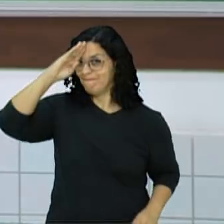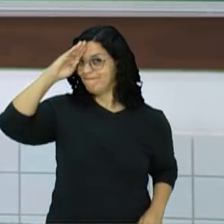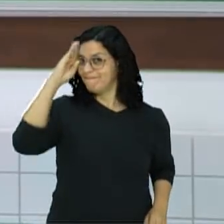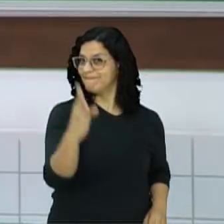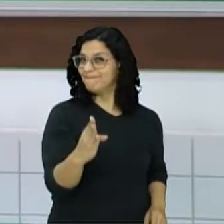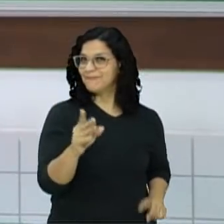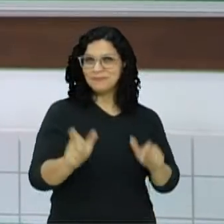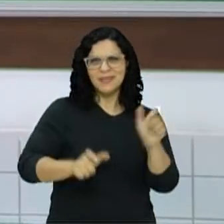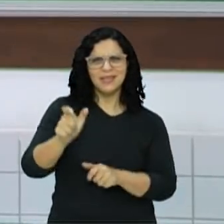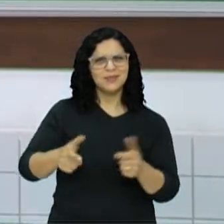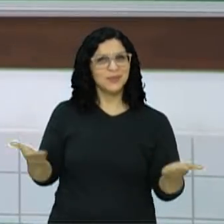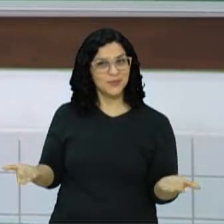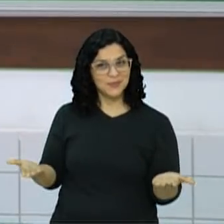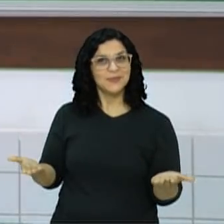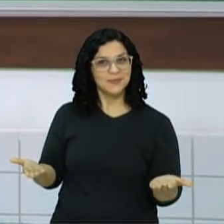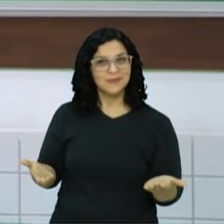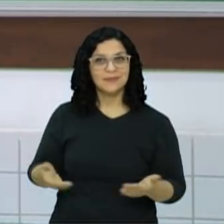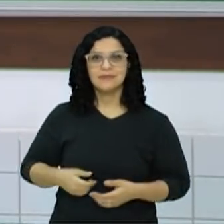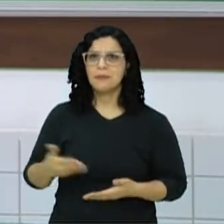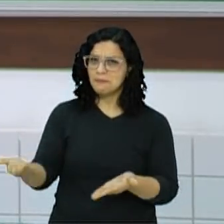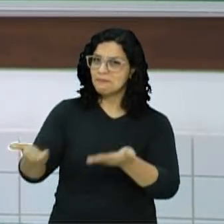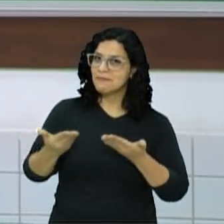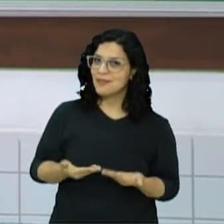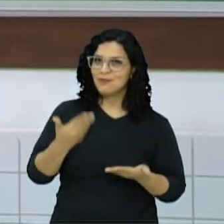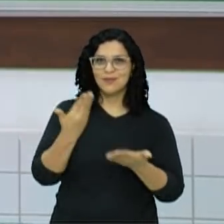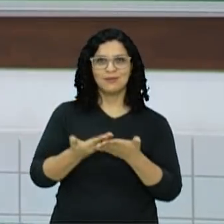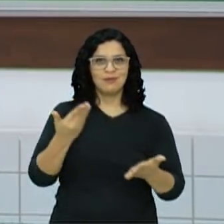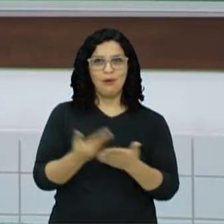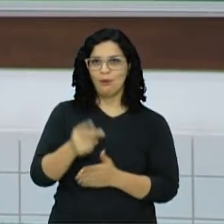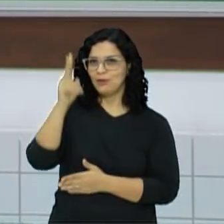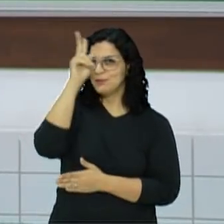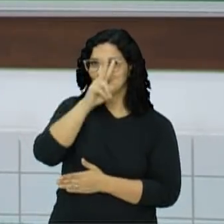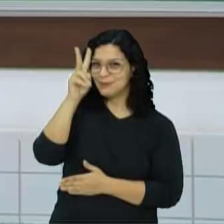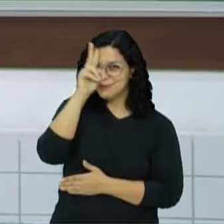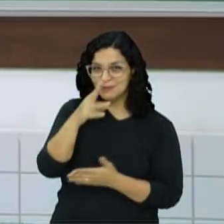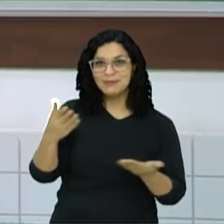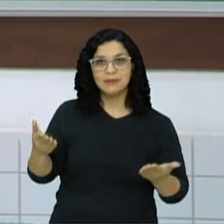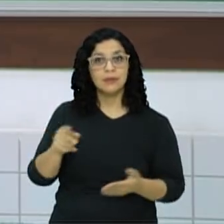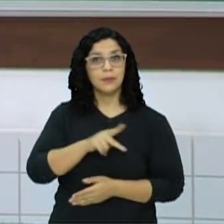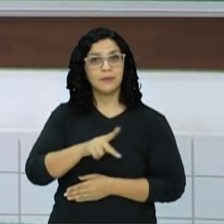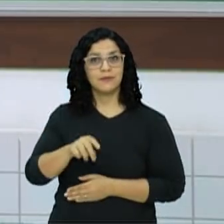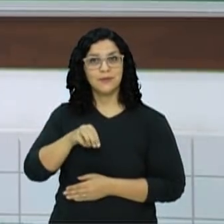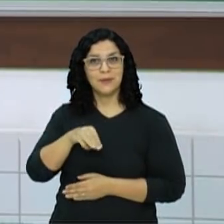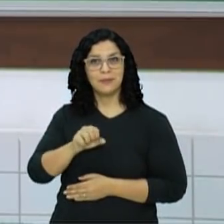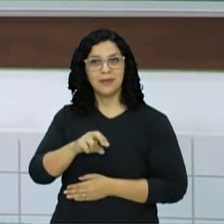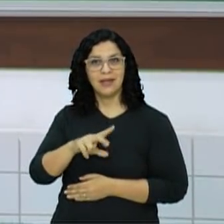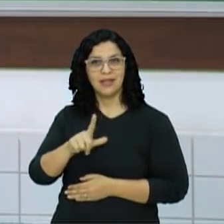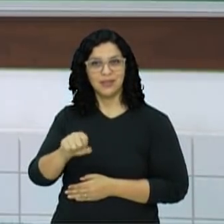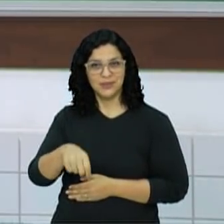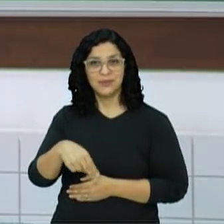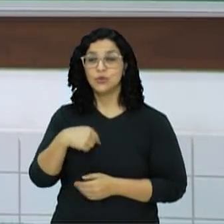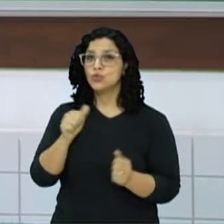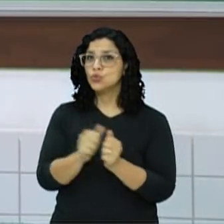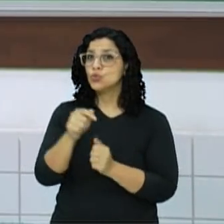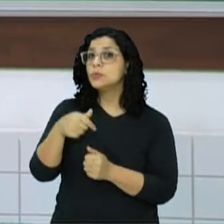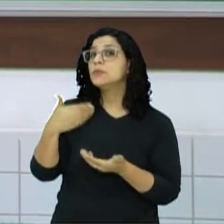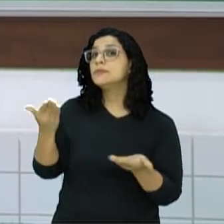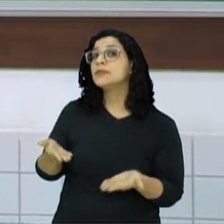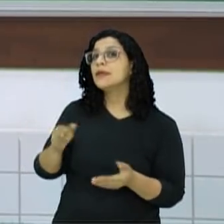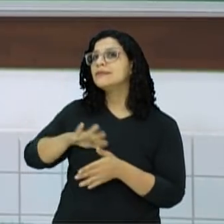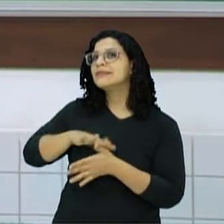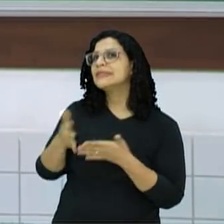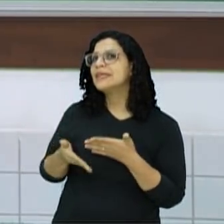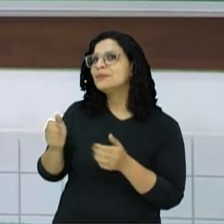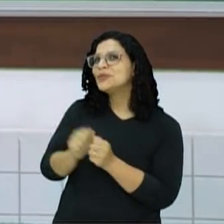E aí, povo! Bem-vindos a mais uma aula de História! Eu sou o professor Marlon, junto comigo,